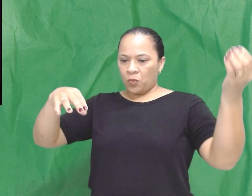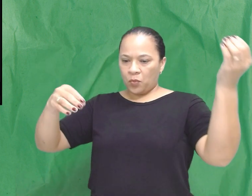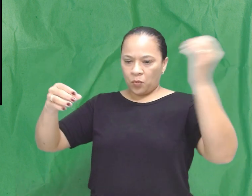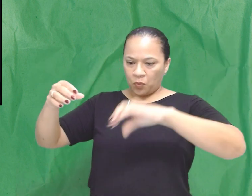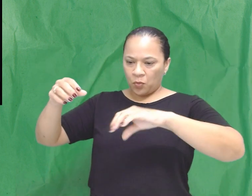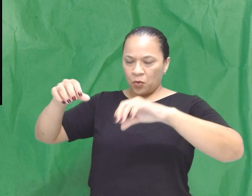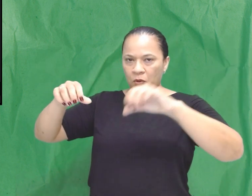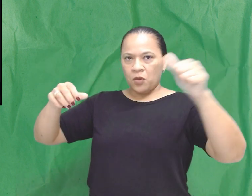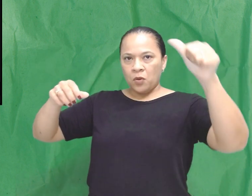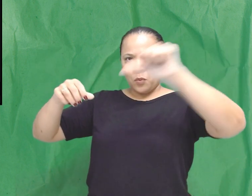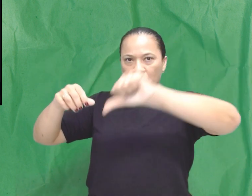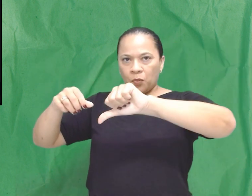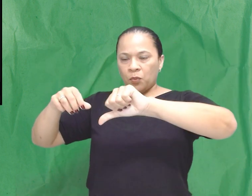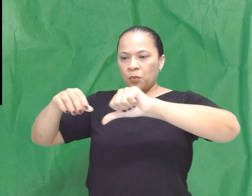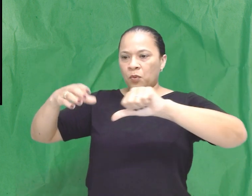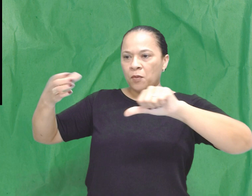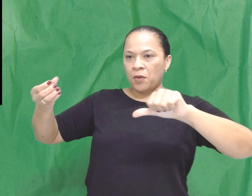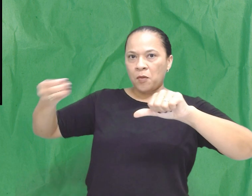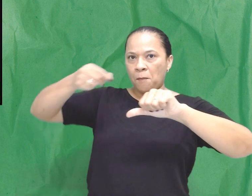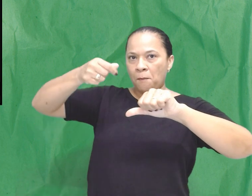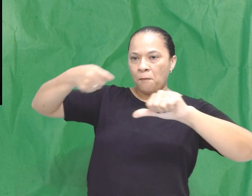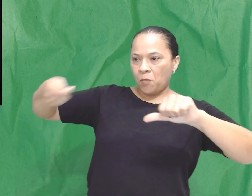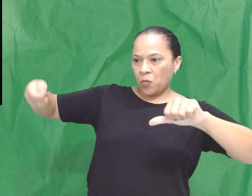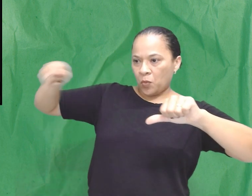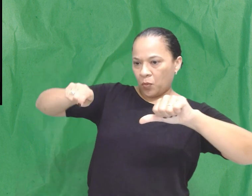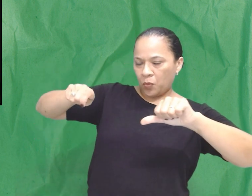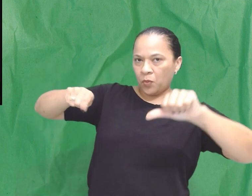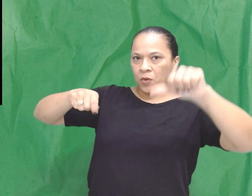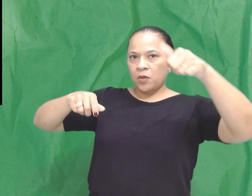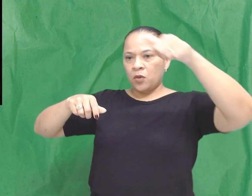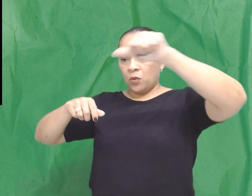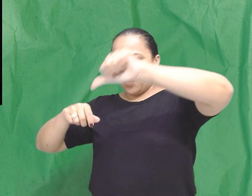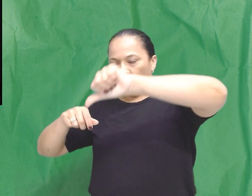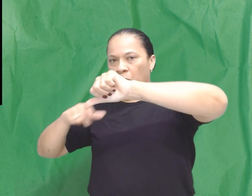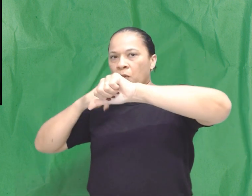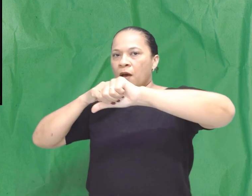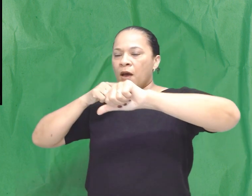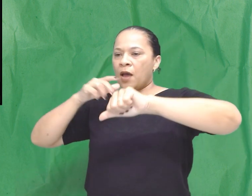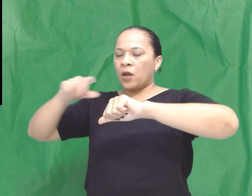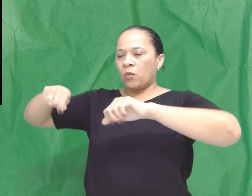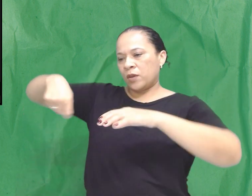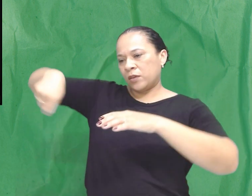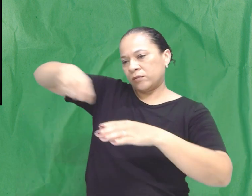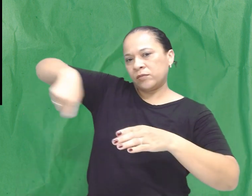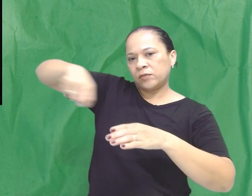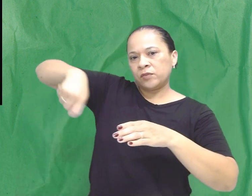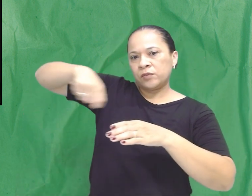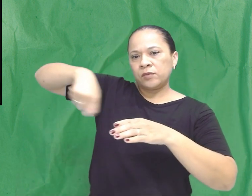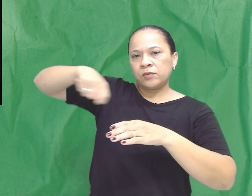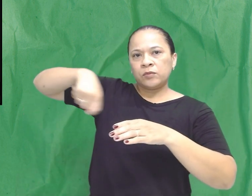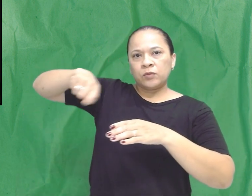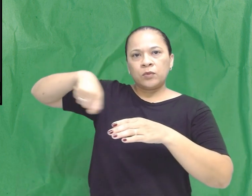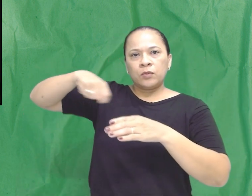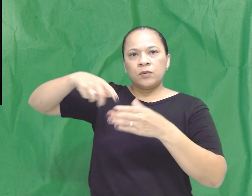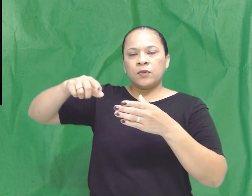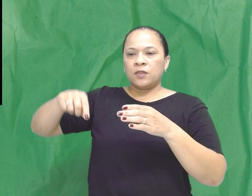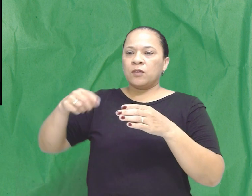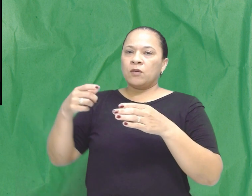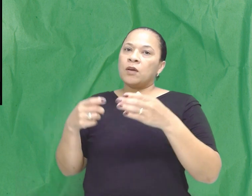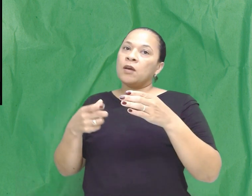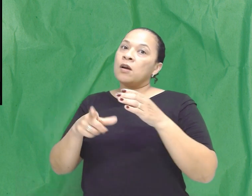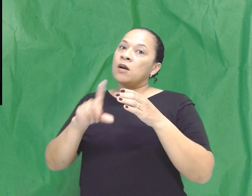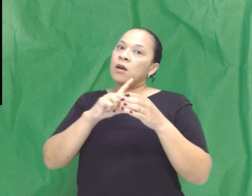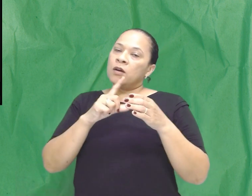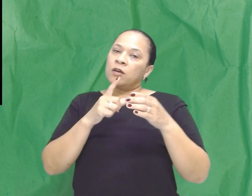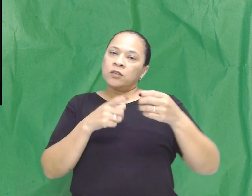sempre peneirado, porque o glacê real costuma fazer bolinhas mesmo, formar gruminhos. E se você não peneira, pode acontecer